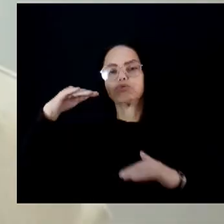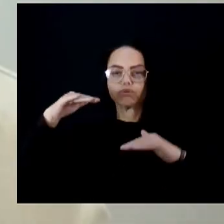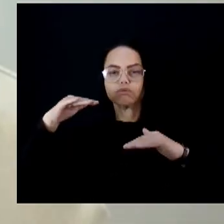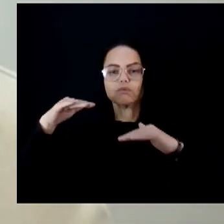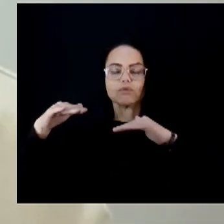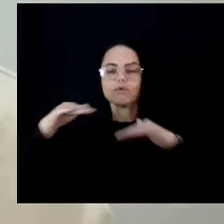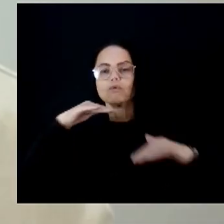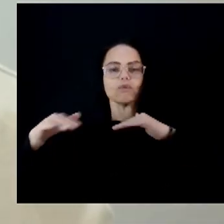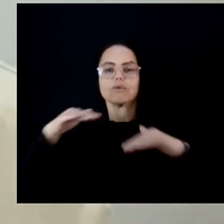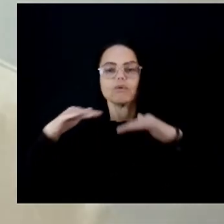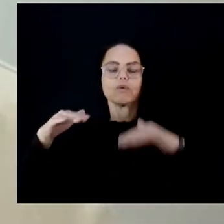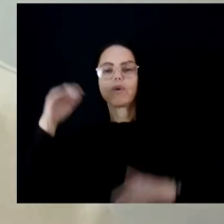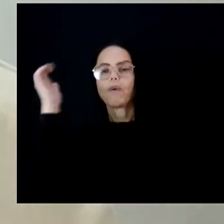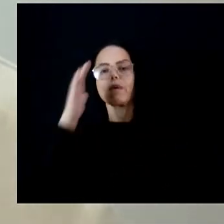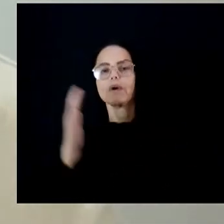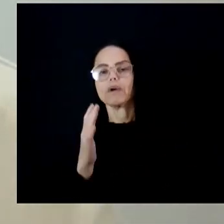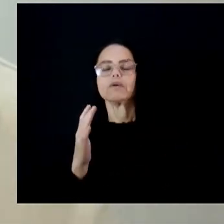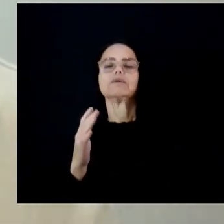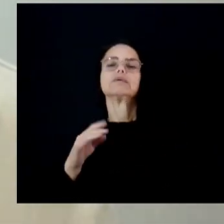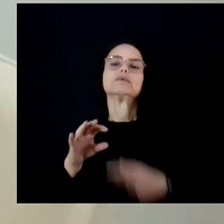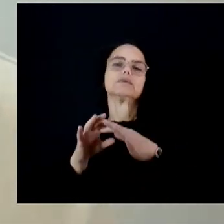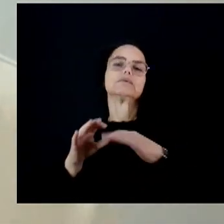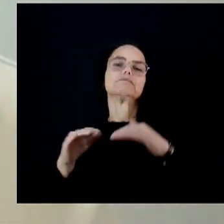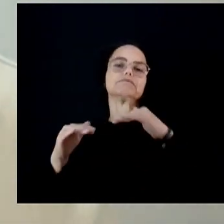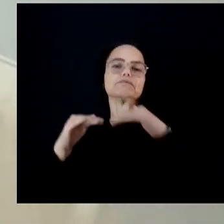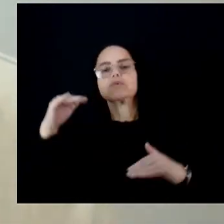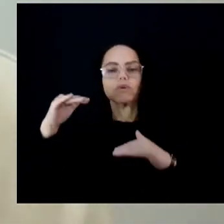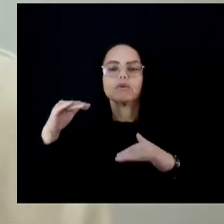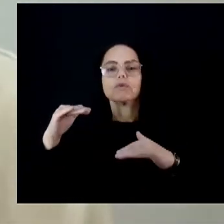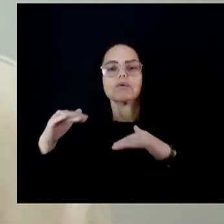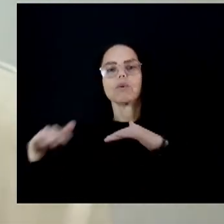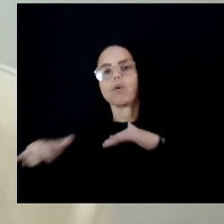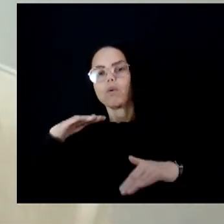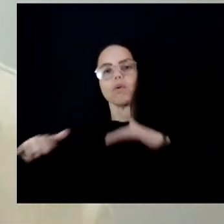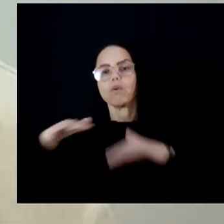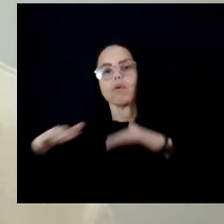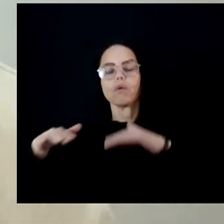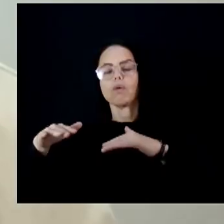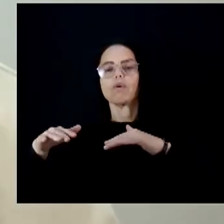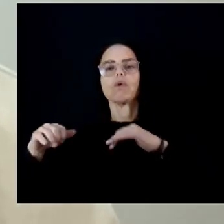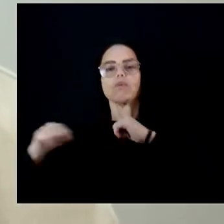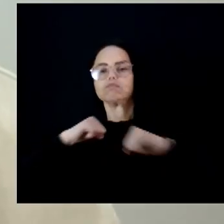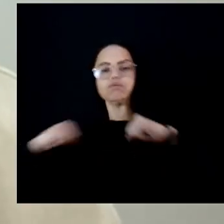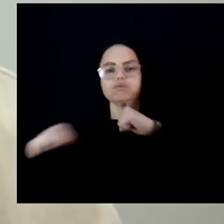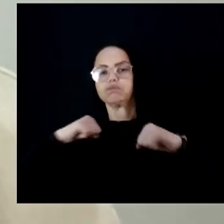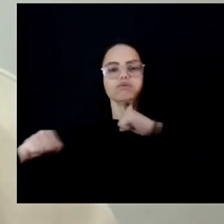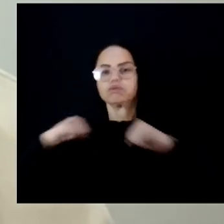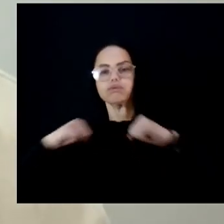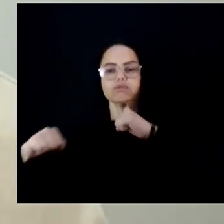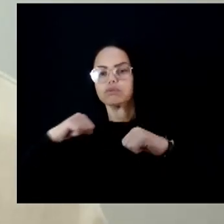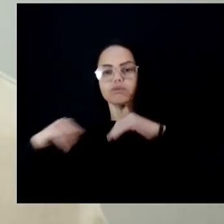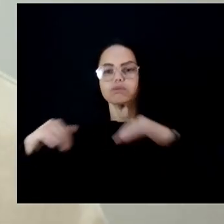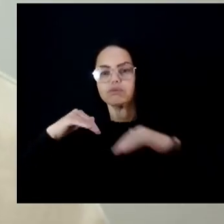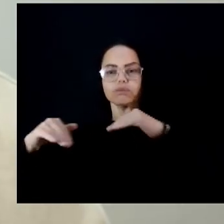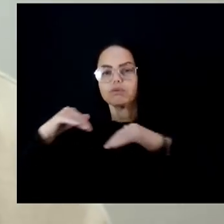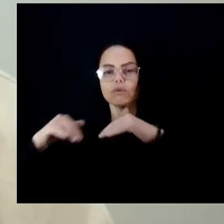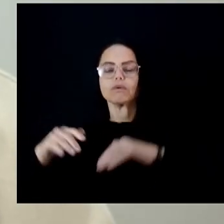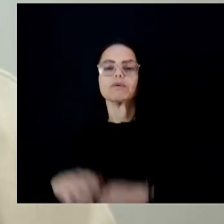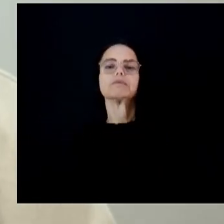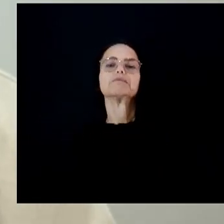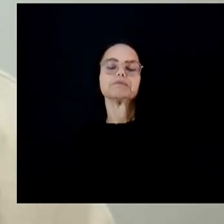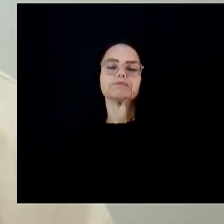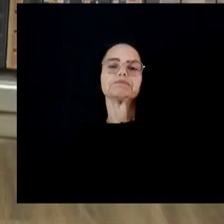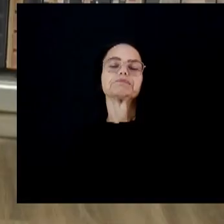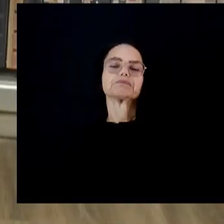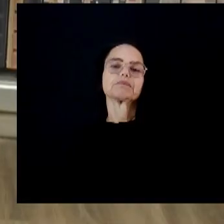exatamente isso, né? A liberação de uma tensão, de uma força que está acumulada na região da crosta.